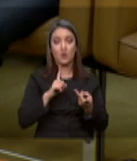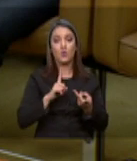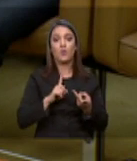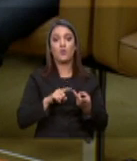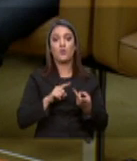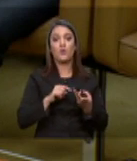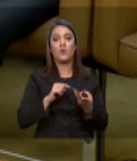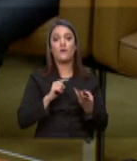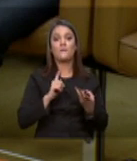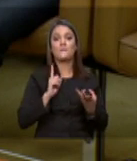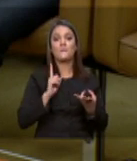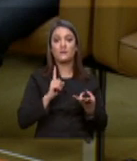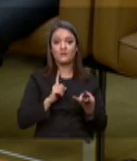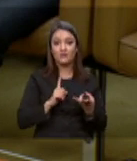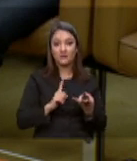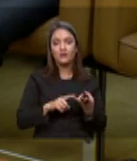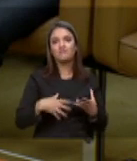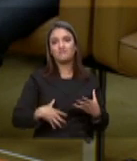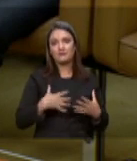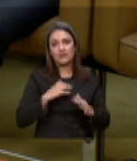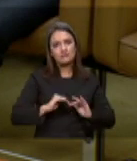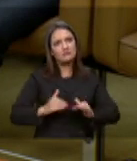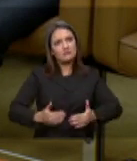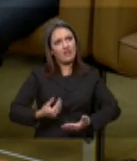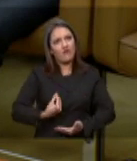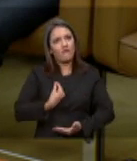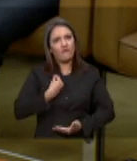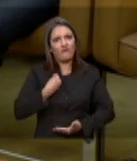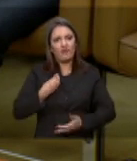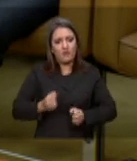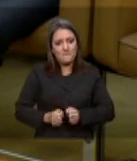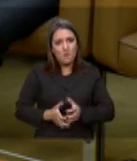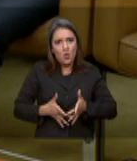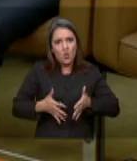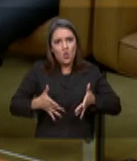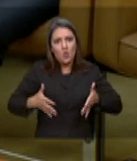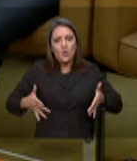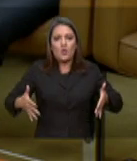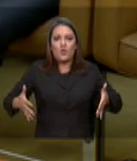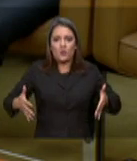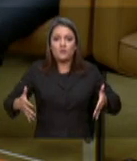que o faz crescer. E